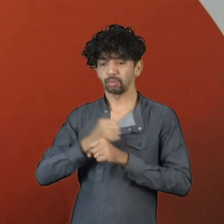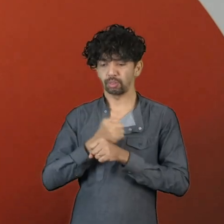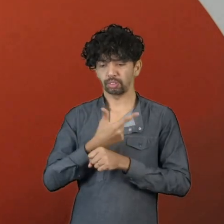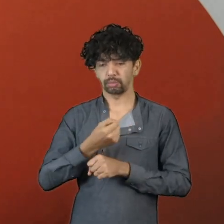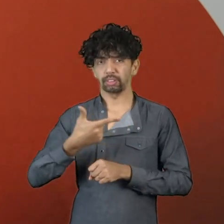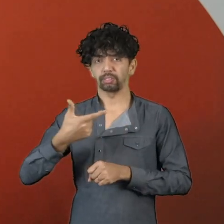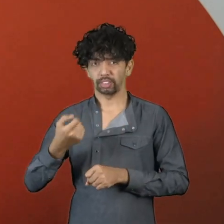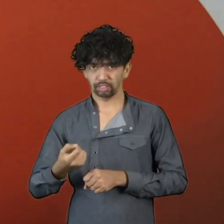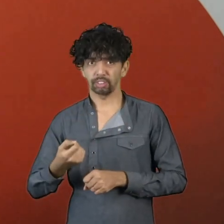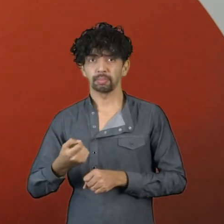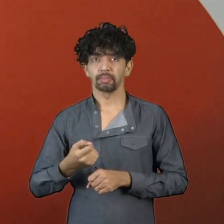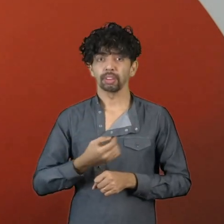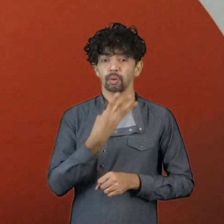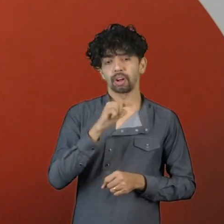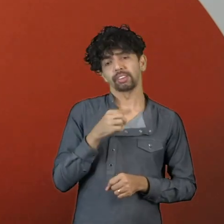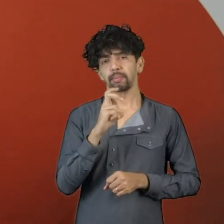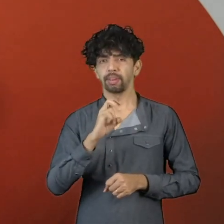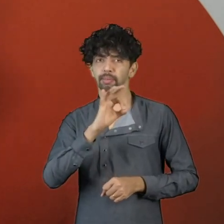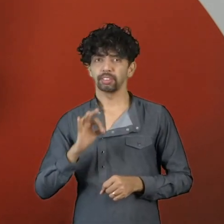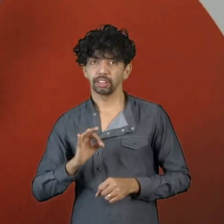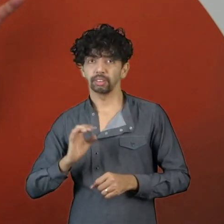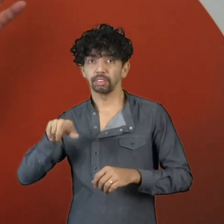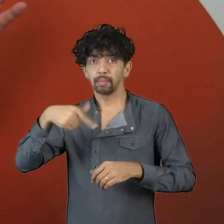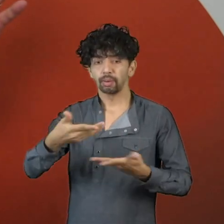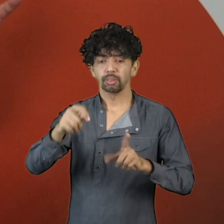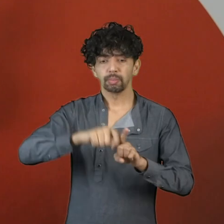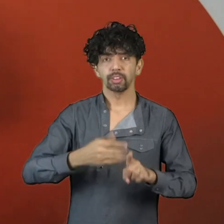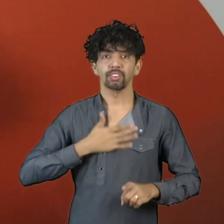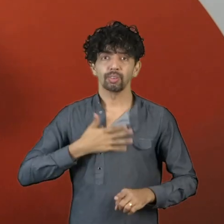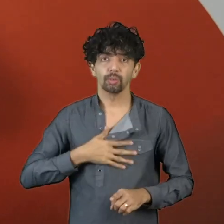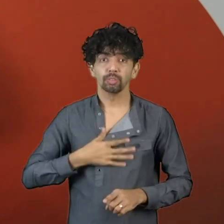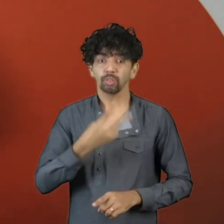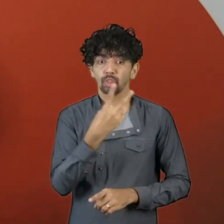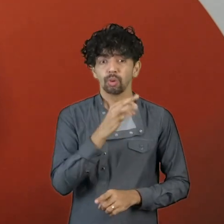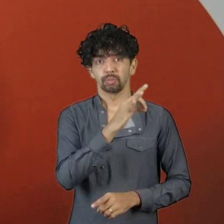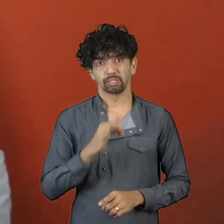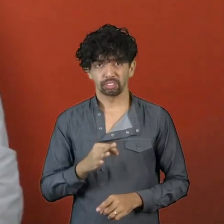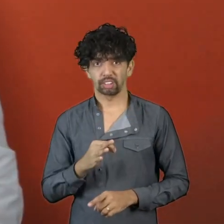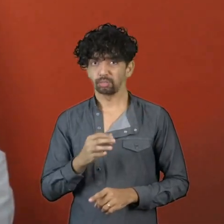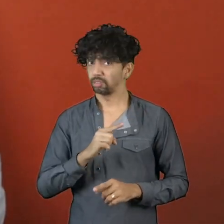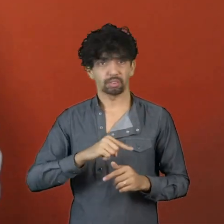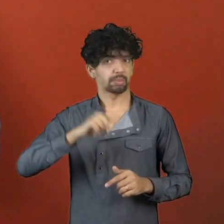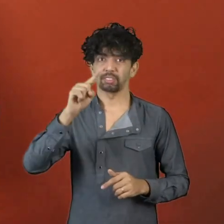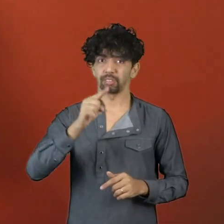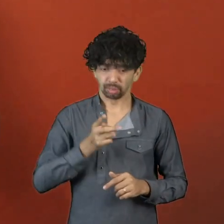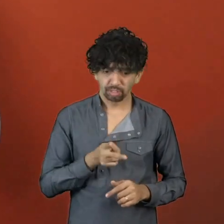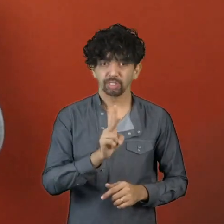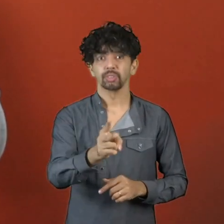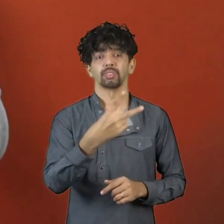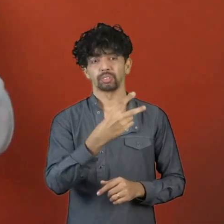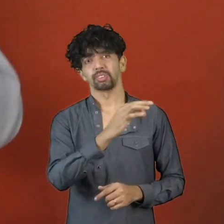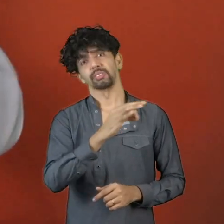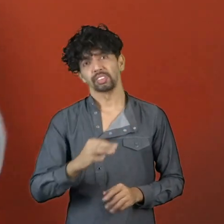agosto estava 2%. E não aumentou mais. Ficamos em 2%. Significa então que a caderneta